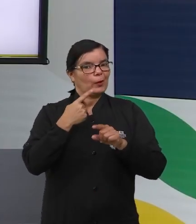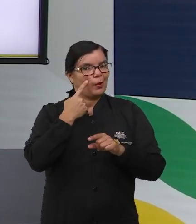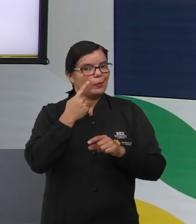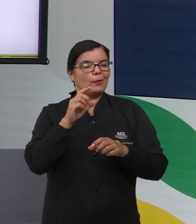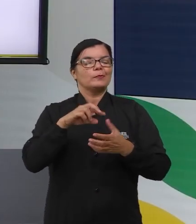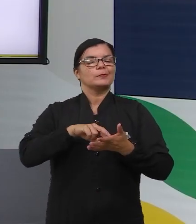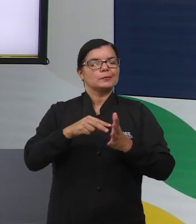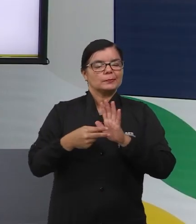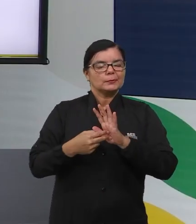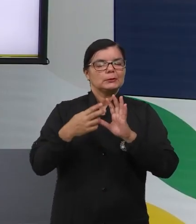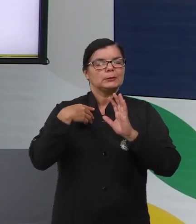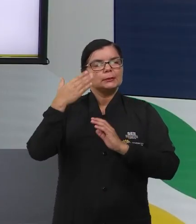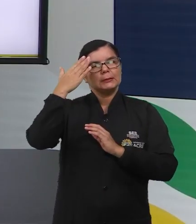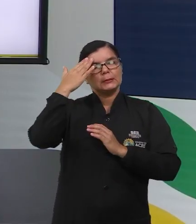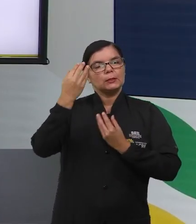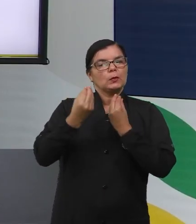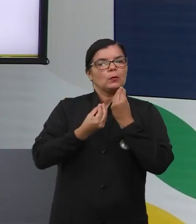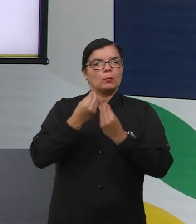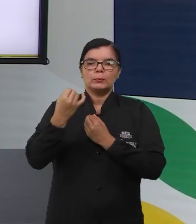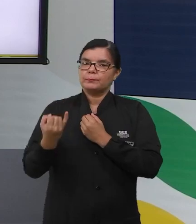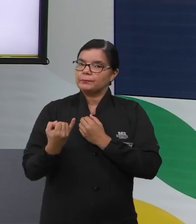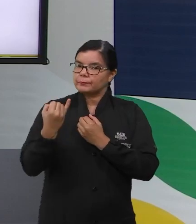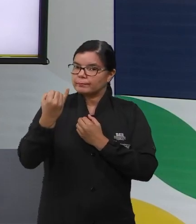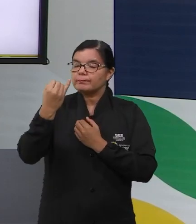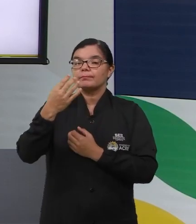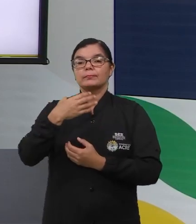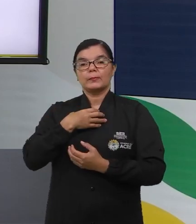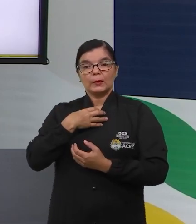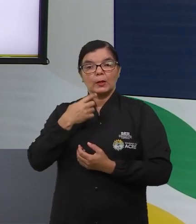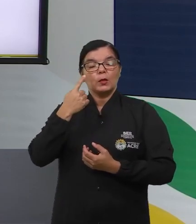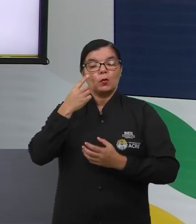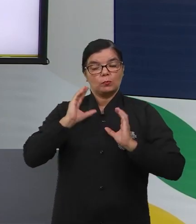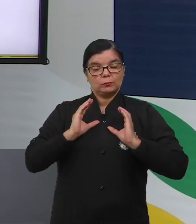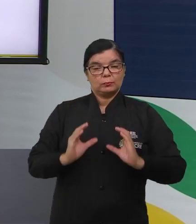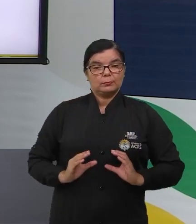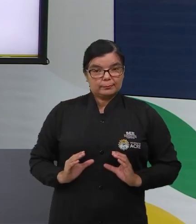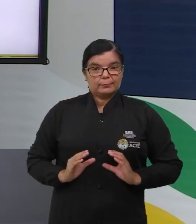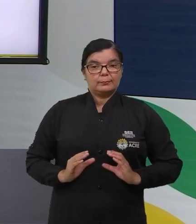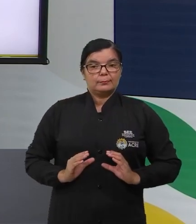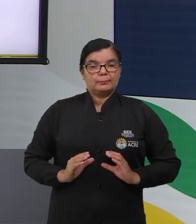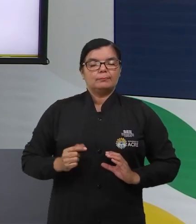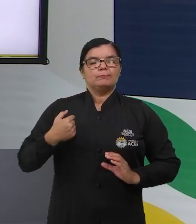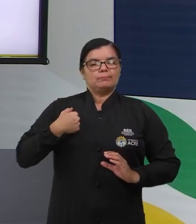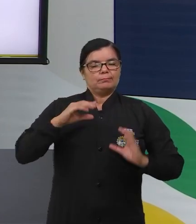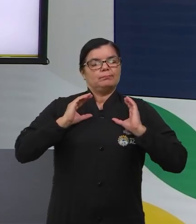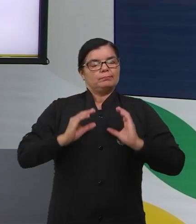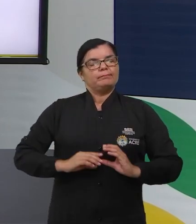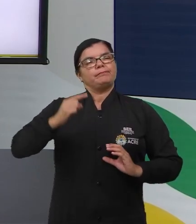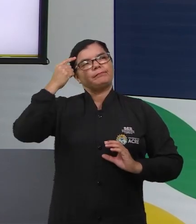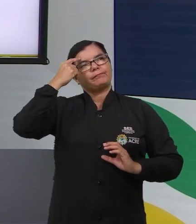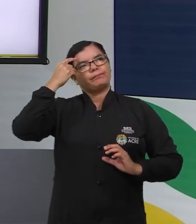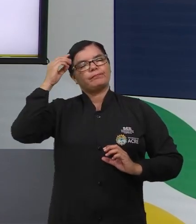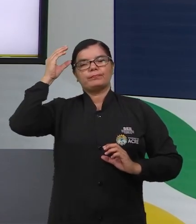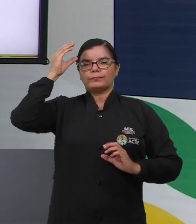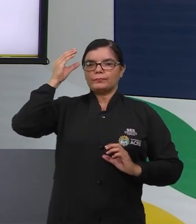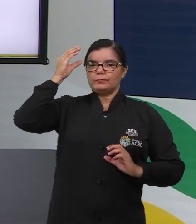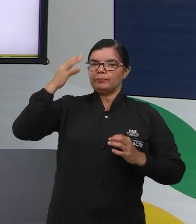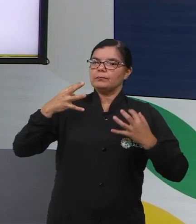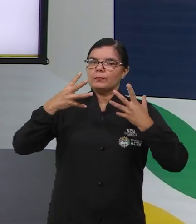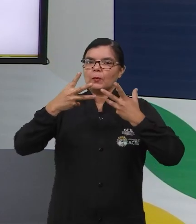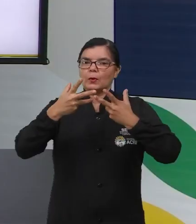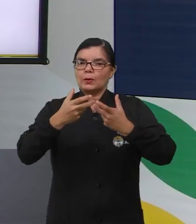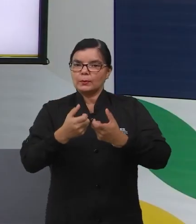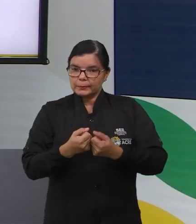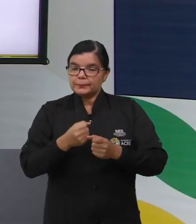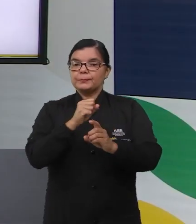nesse sentido que a gente começa a entender a importância de ser tido como cidadão, ou seja, um cidadão reflexivo, consciente de todos os